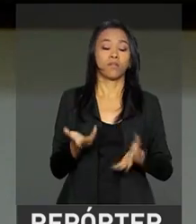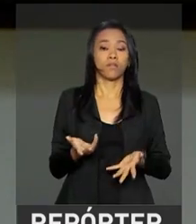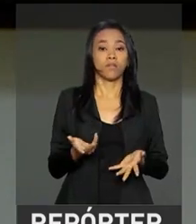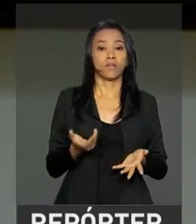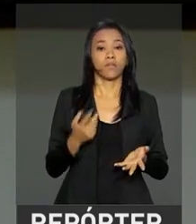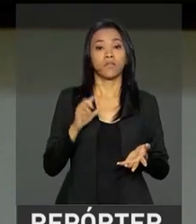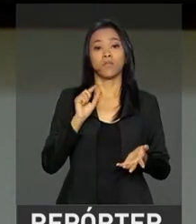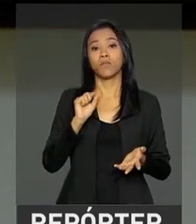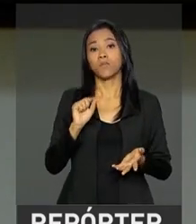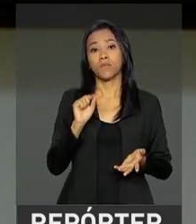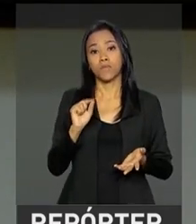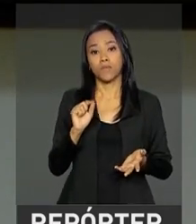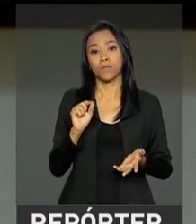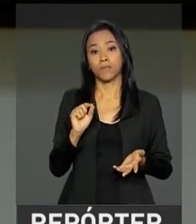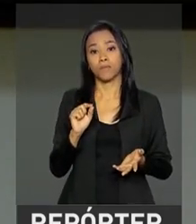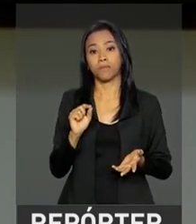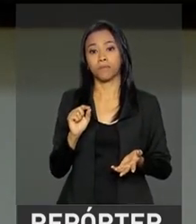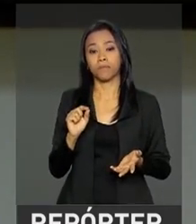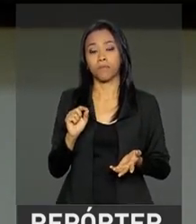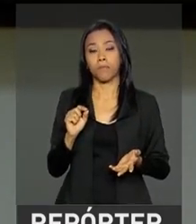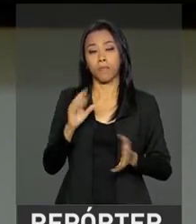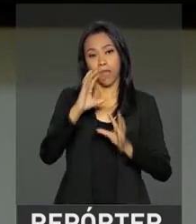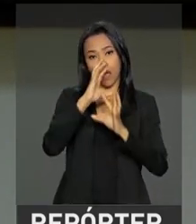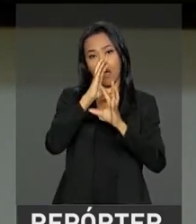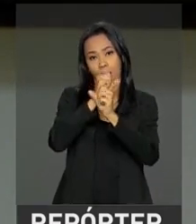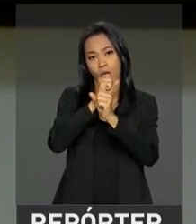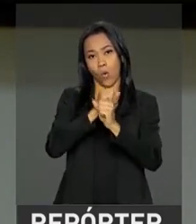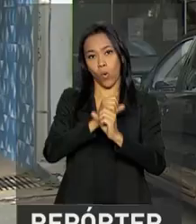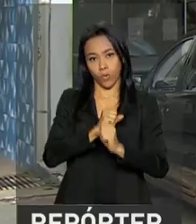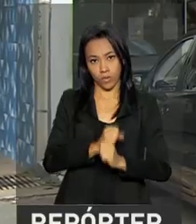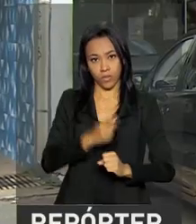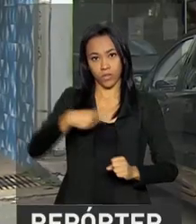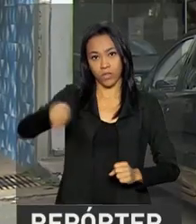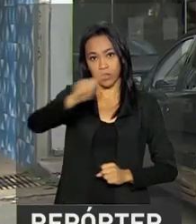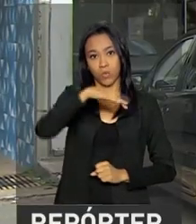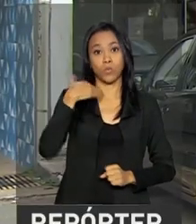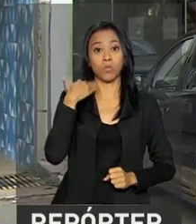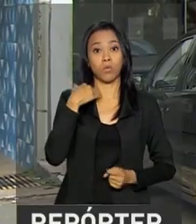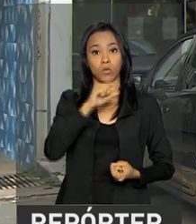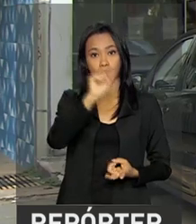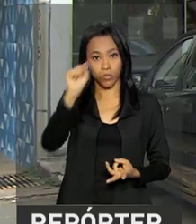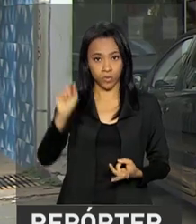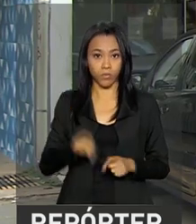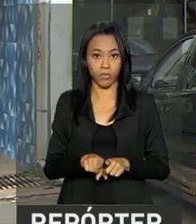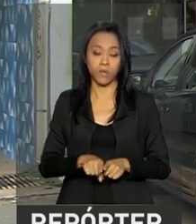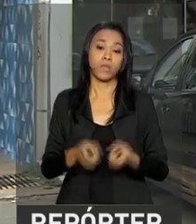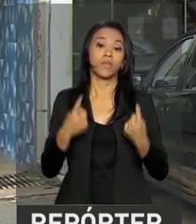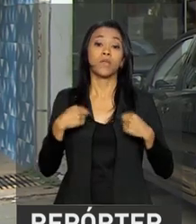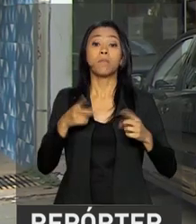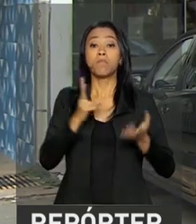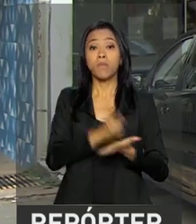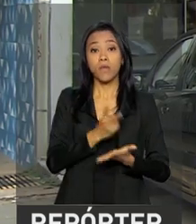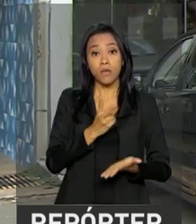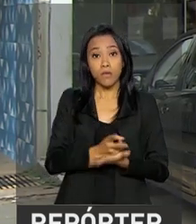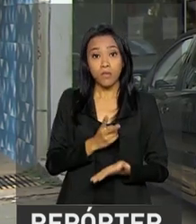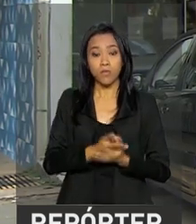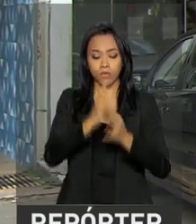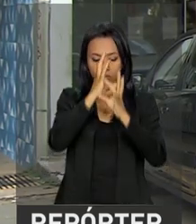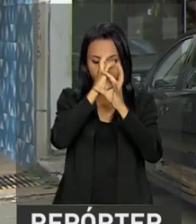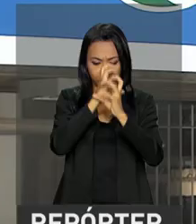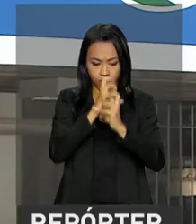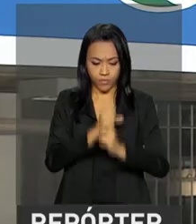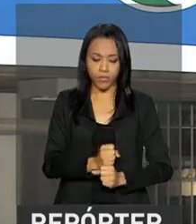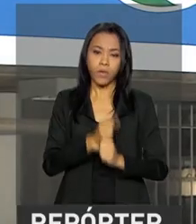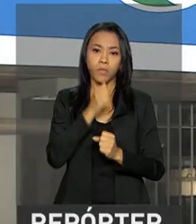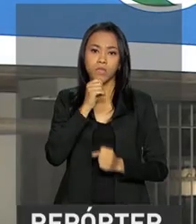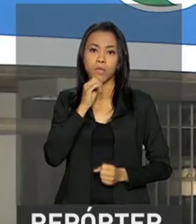integridade no que se refere à contabilização dos dados. Mesmo com o resultado, os gastos obrigatórios do orçamento, como